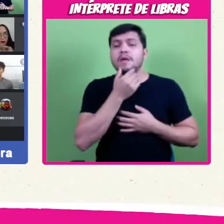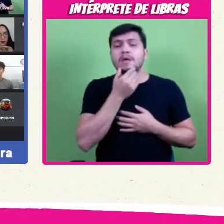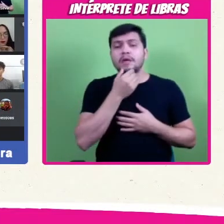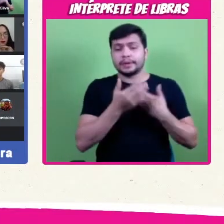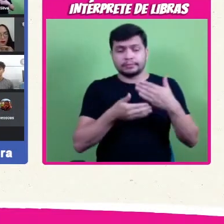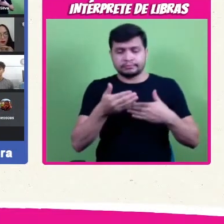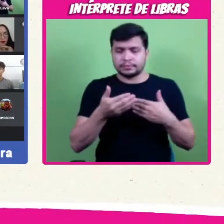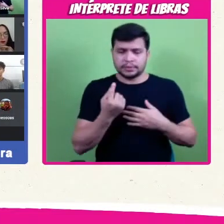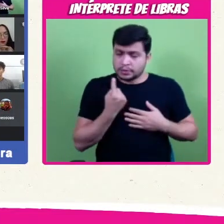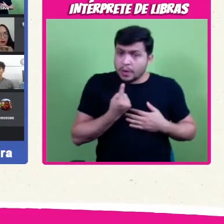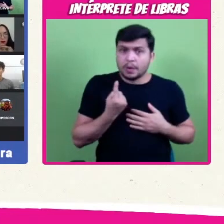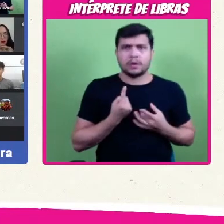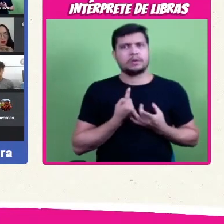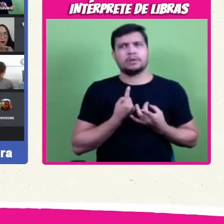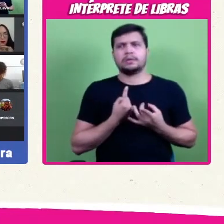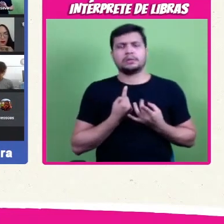né?